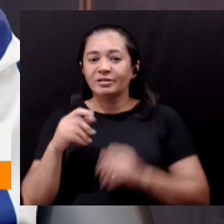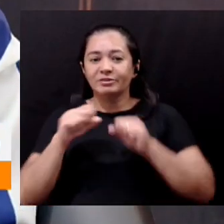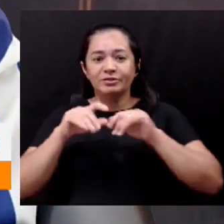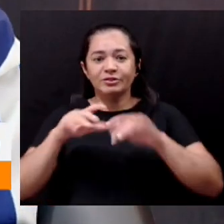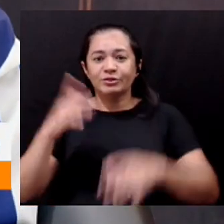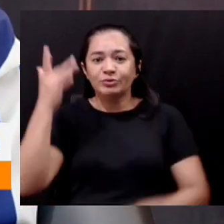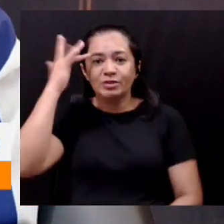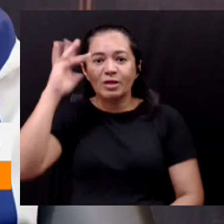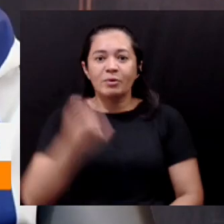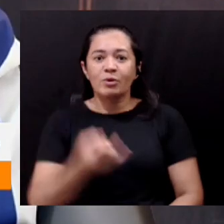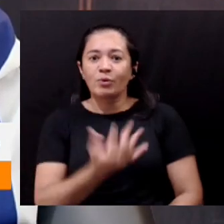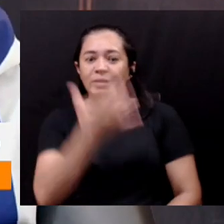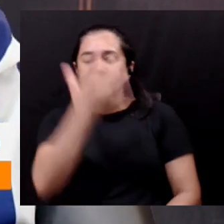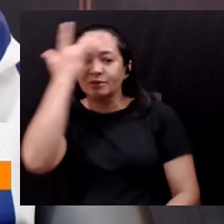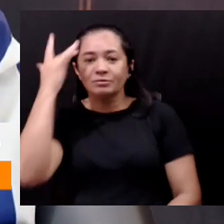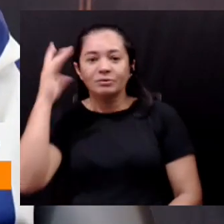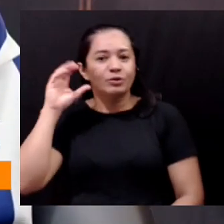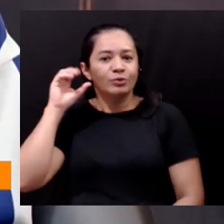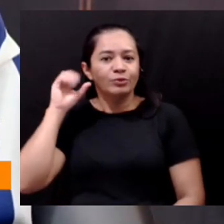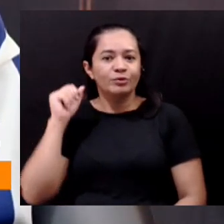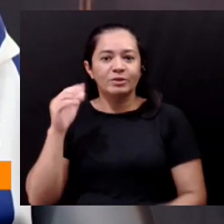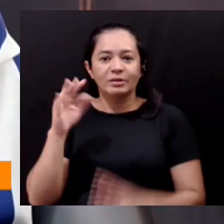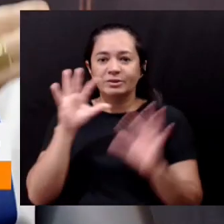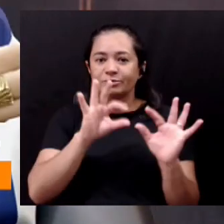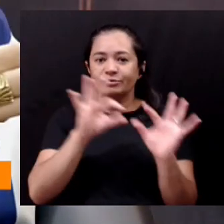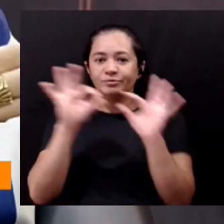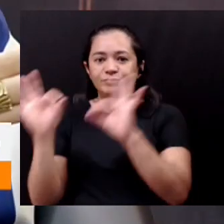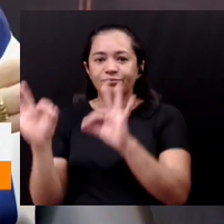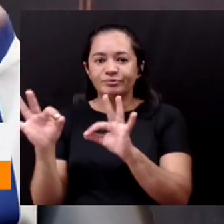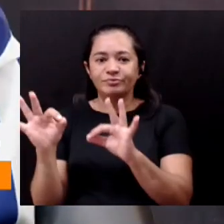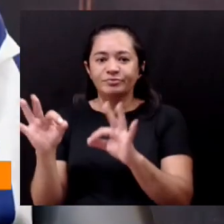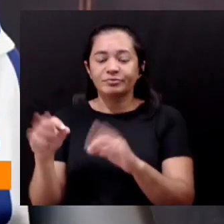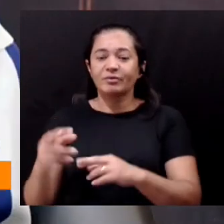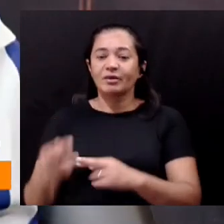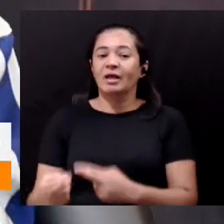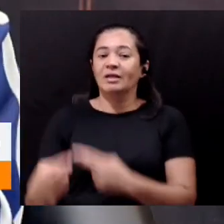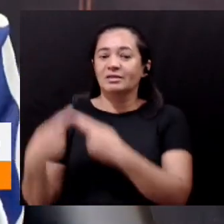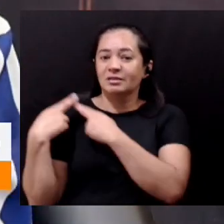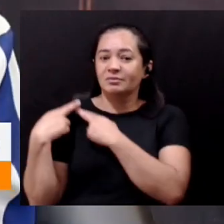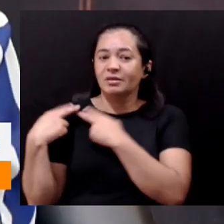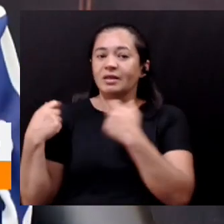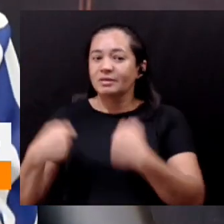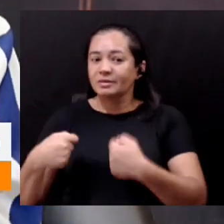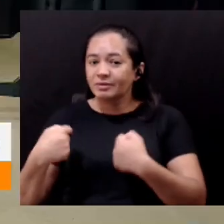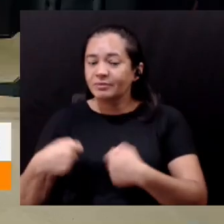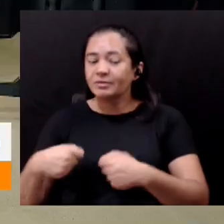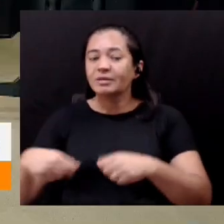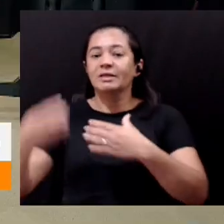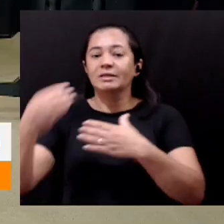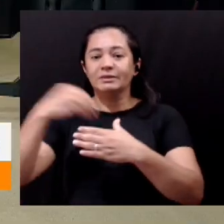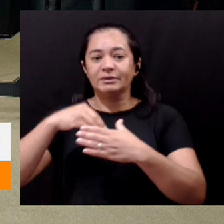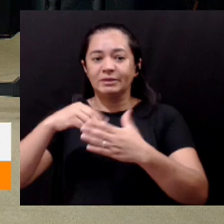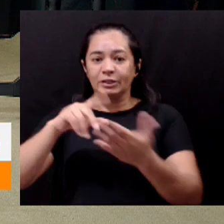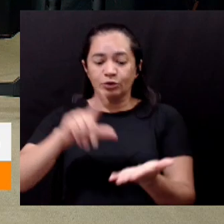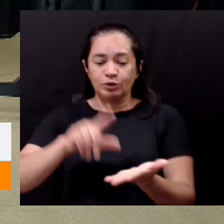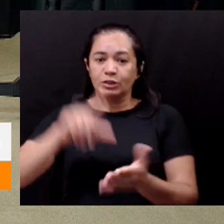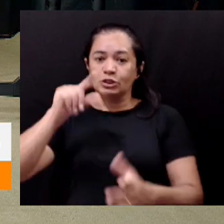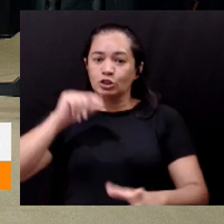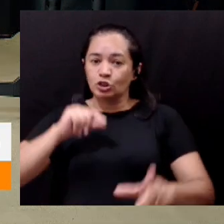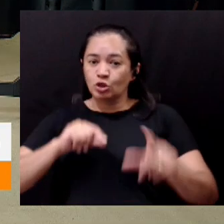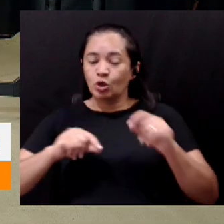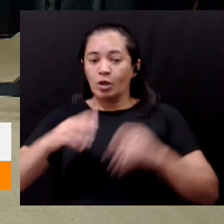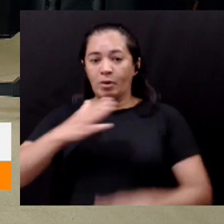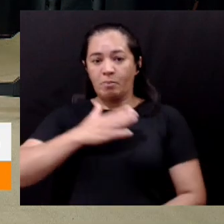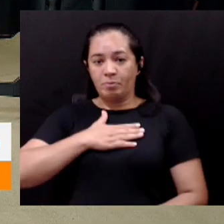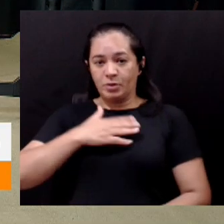esse senso de responsabilidade que também precisa estar dentro das decisões, Uhum, sejam as decisões minhas comigo, que é o que você falou,